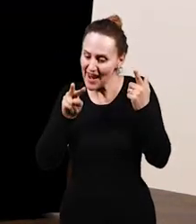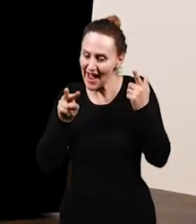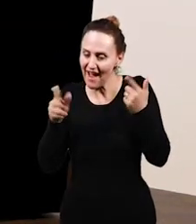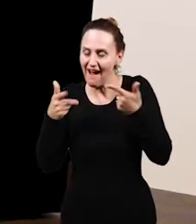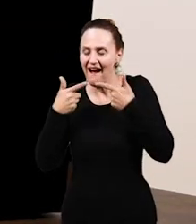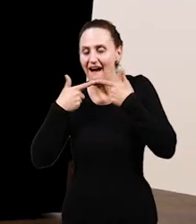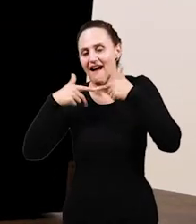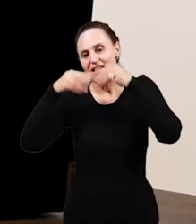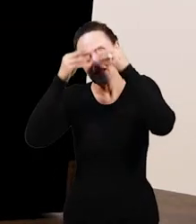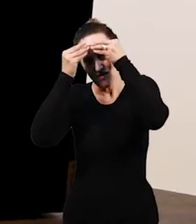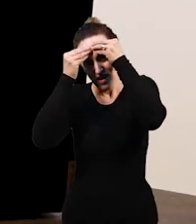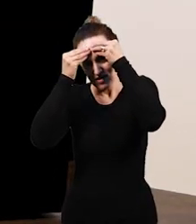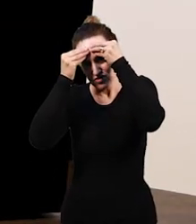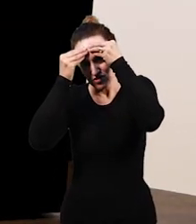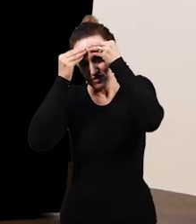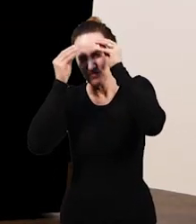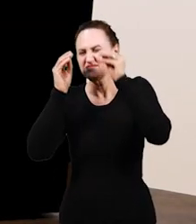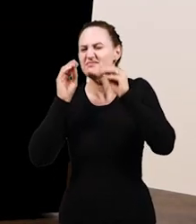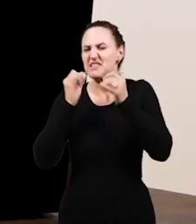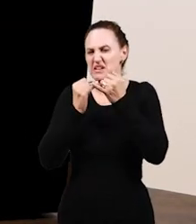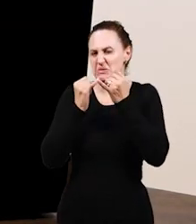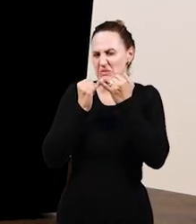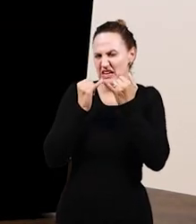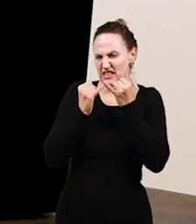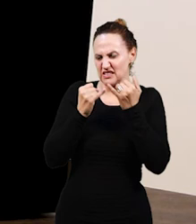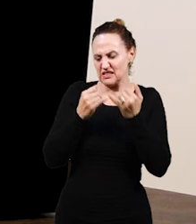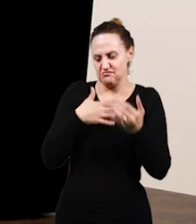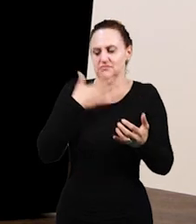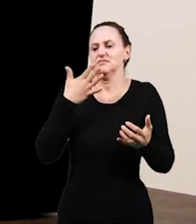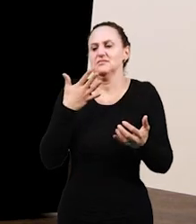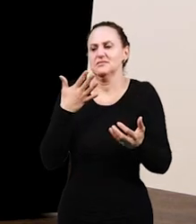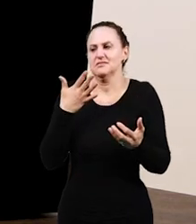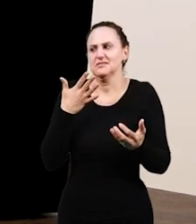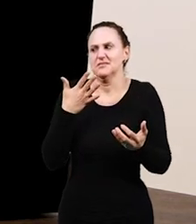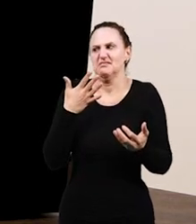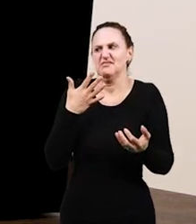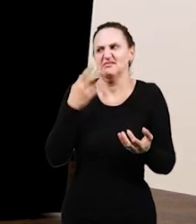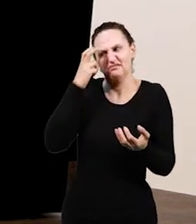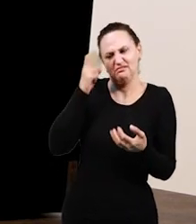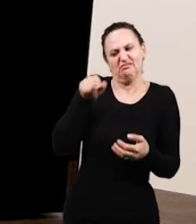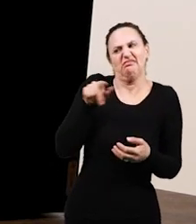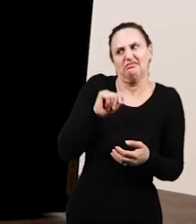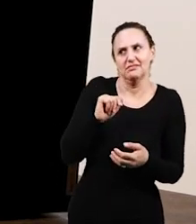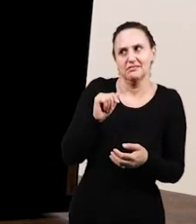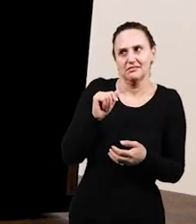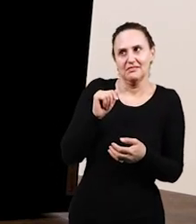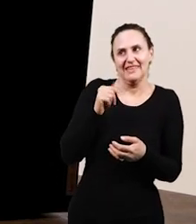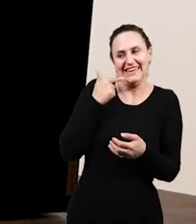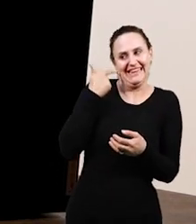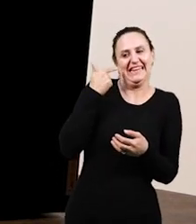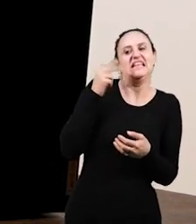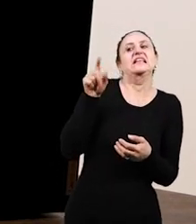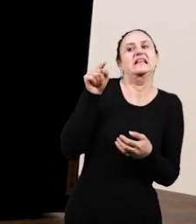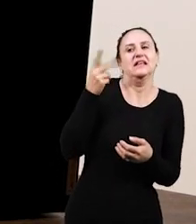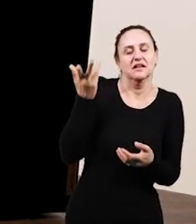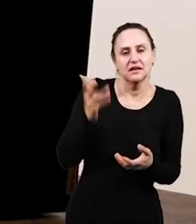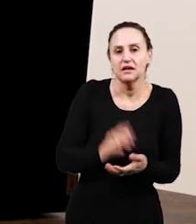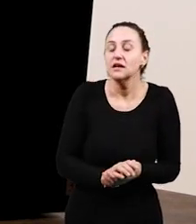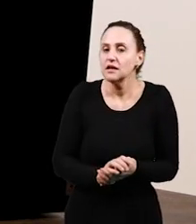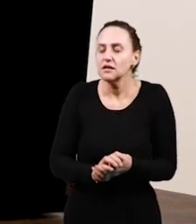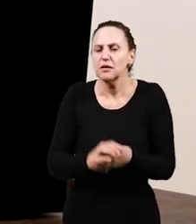repito analisar você é inteligente inteligente é você do ponto de vista estrutural eu teria exatamente a